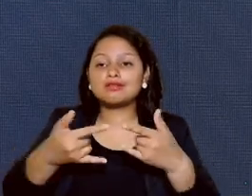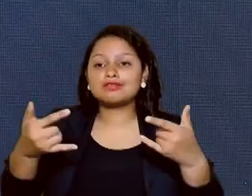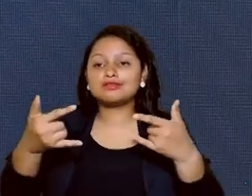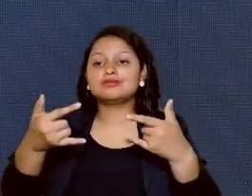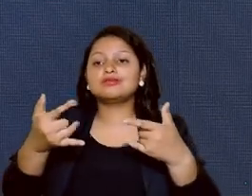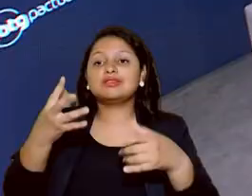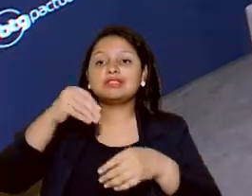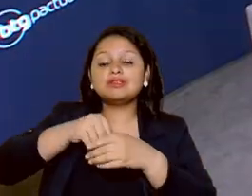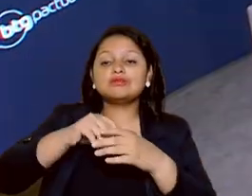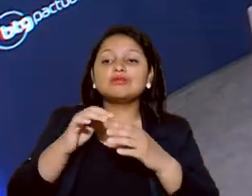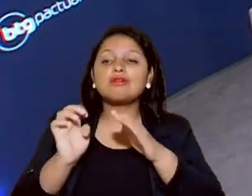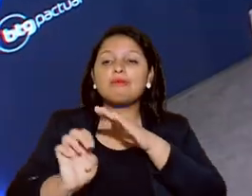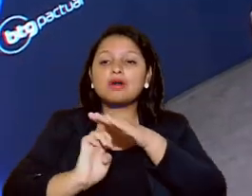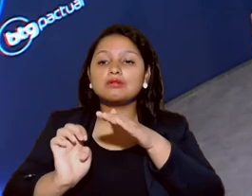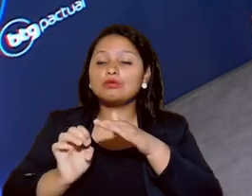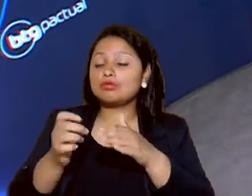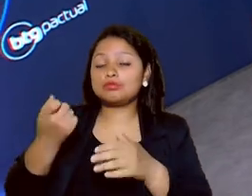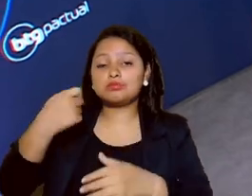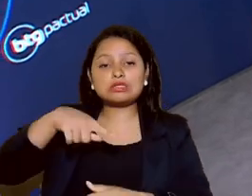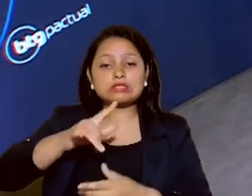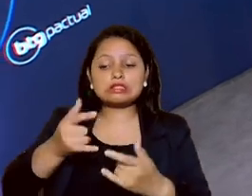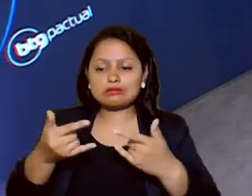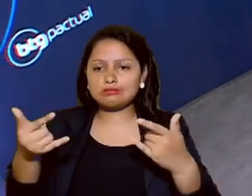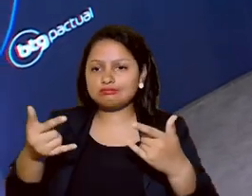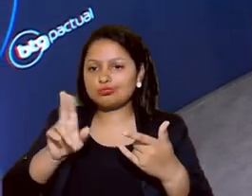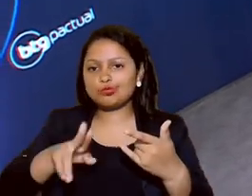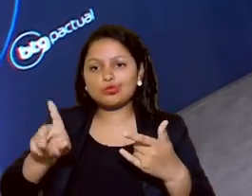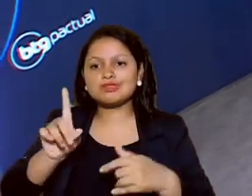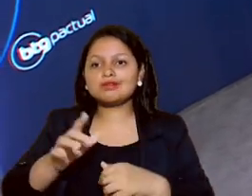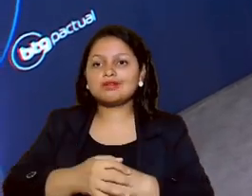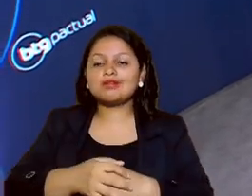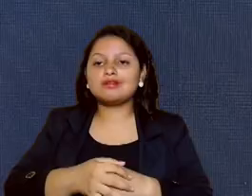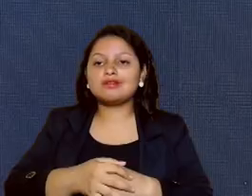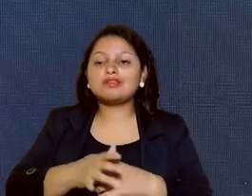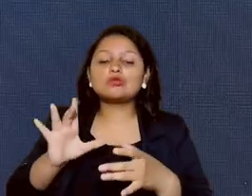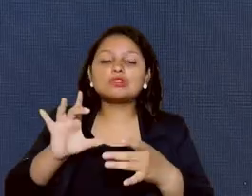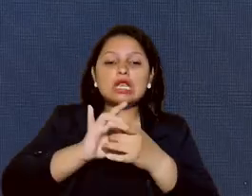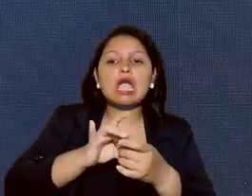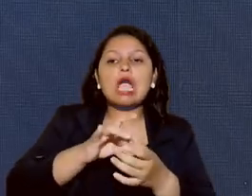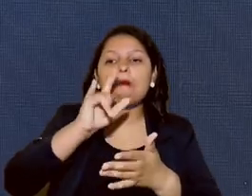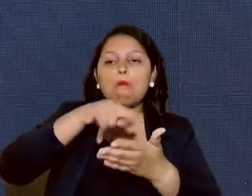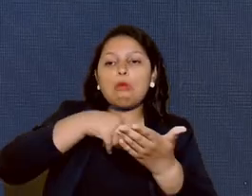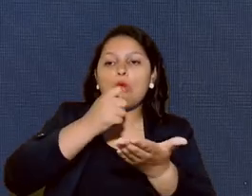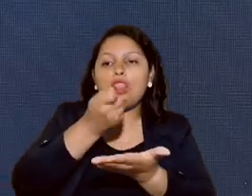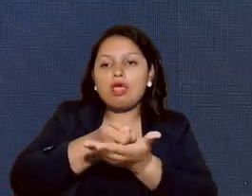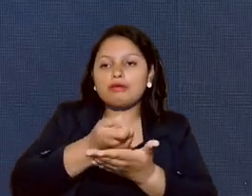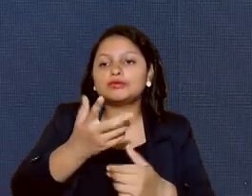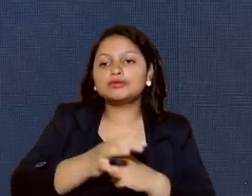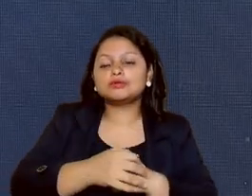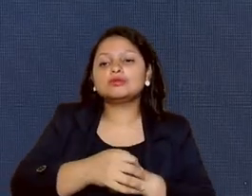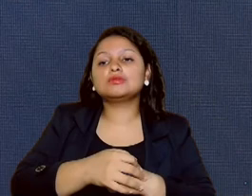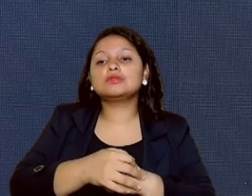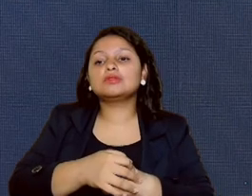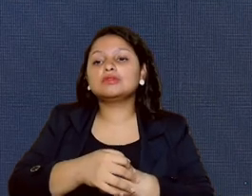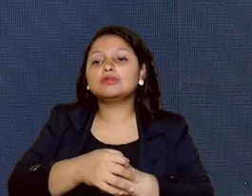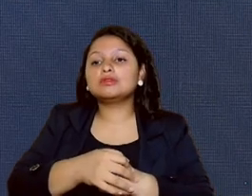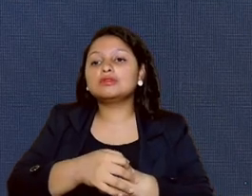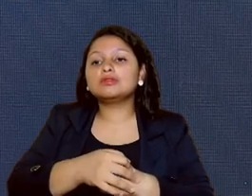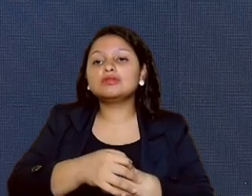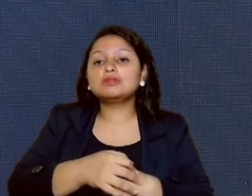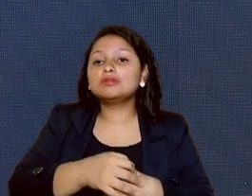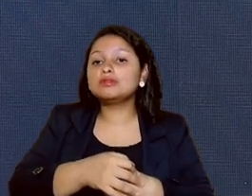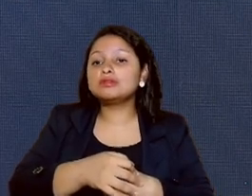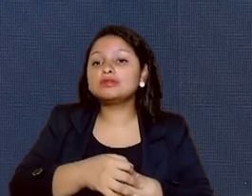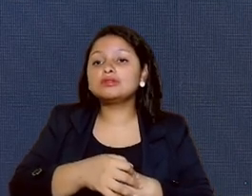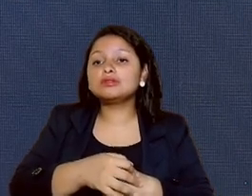da empresa hoje não tem você tinha gente que era conciliar boleto se tinha gente que ia lá levado o placar no banco o banco descontar Então não é